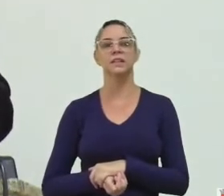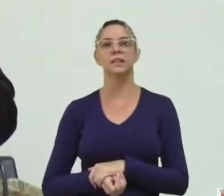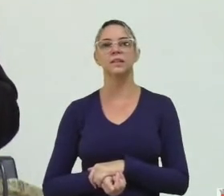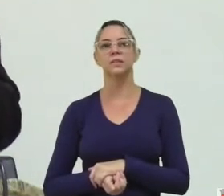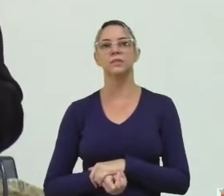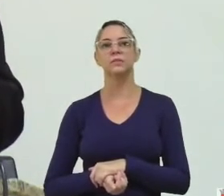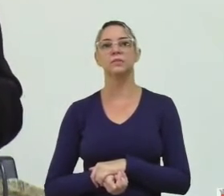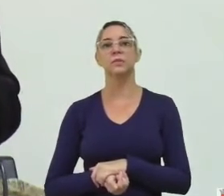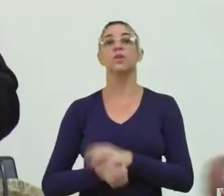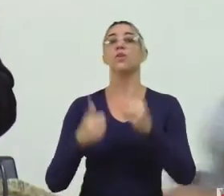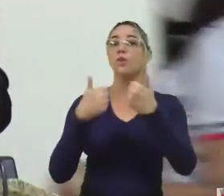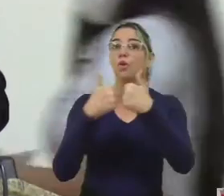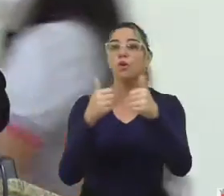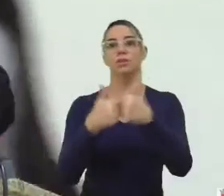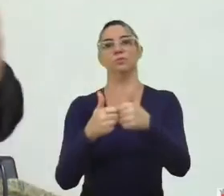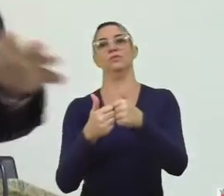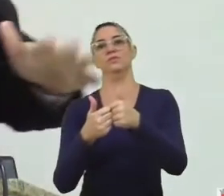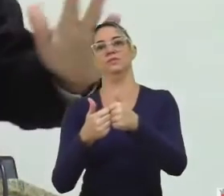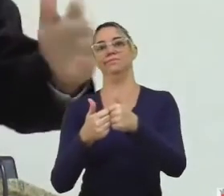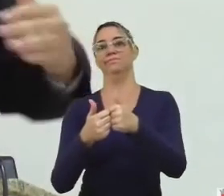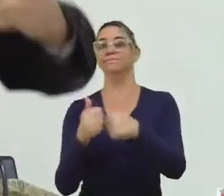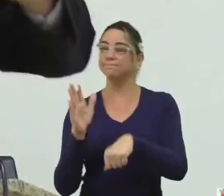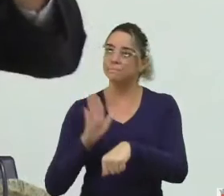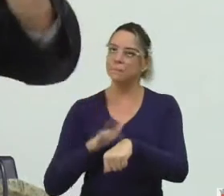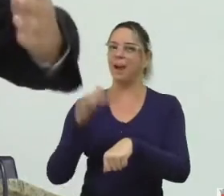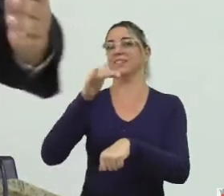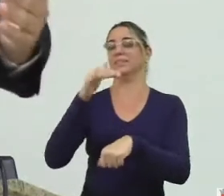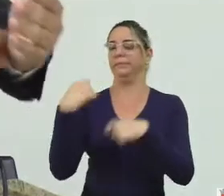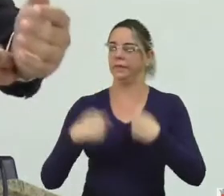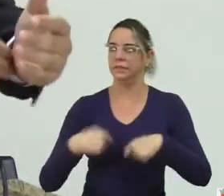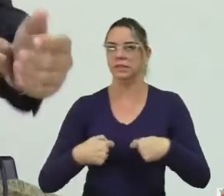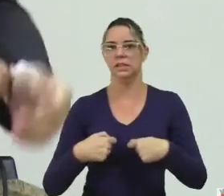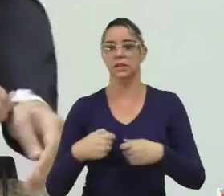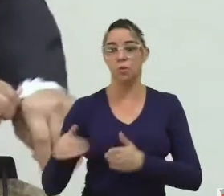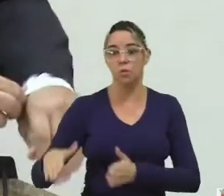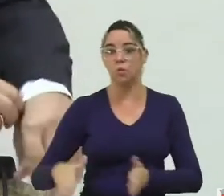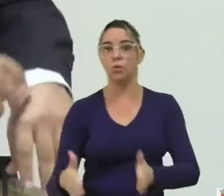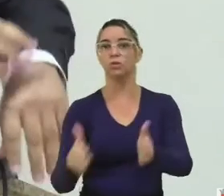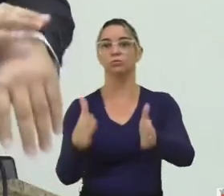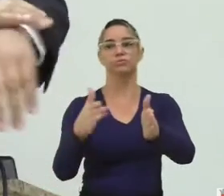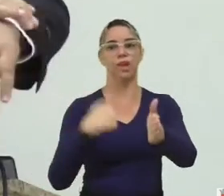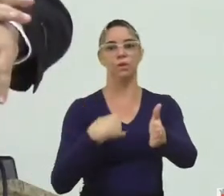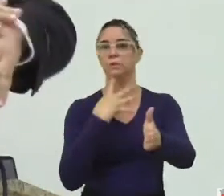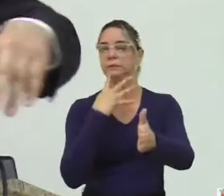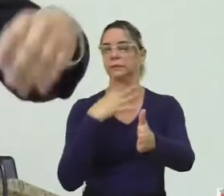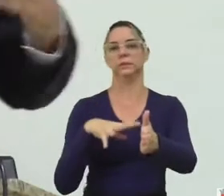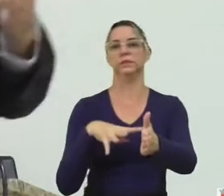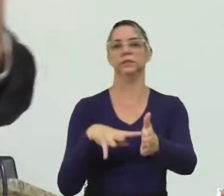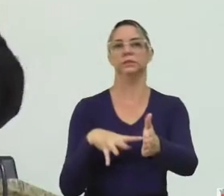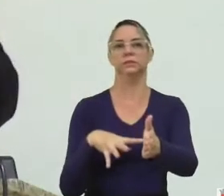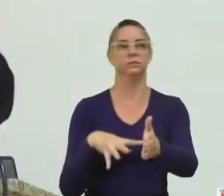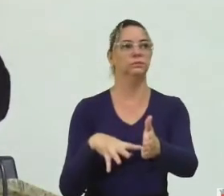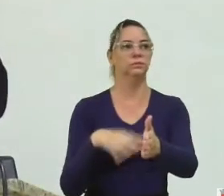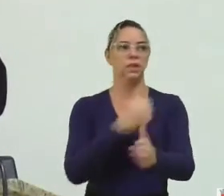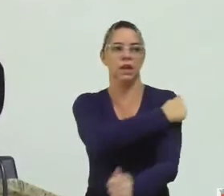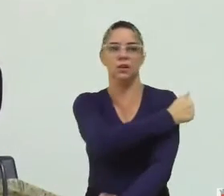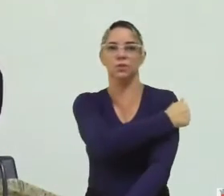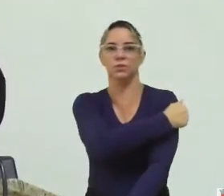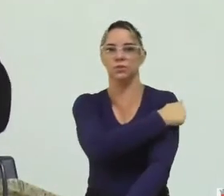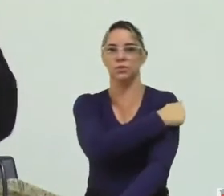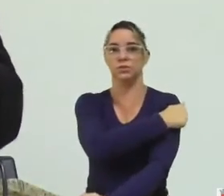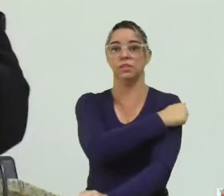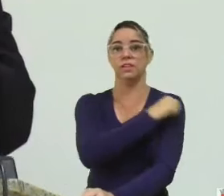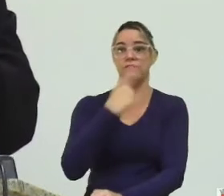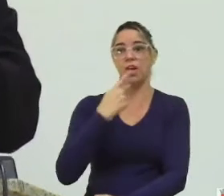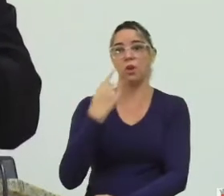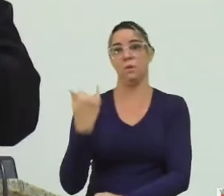colocar mais ônibus na linha, essa linha eu não conheço, o aluno passou para mim, também é um representante dos alunos da